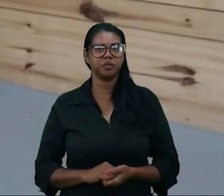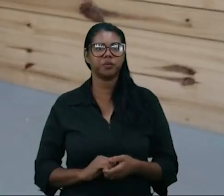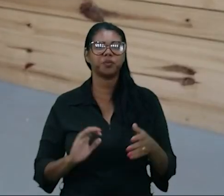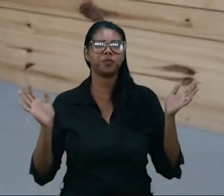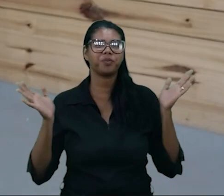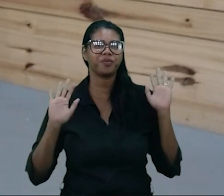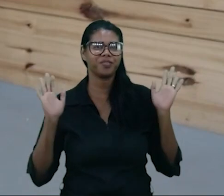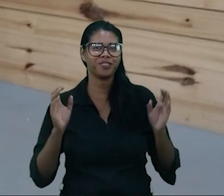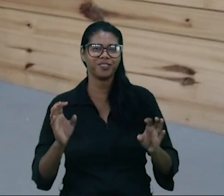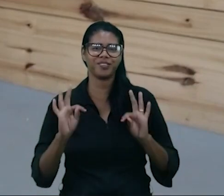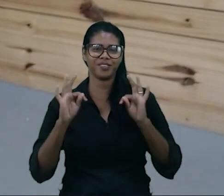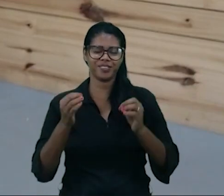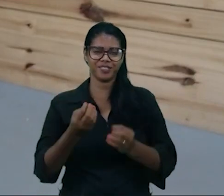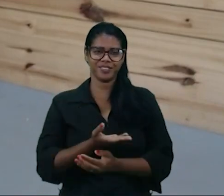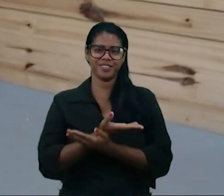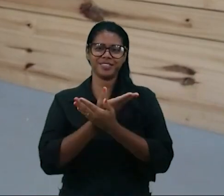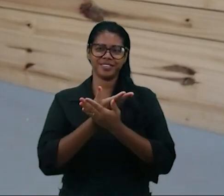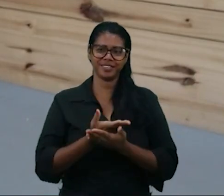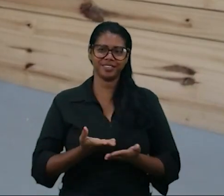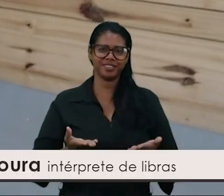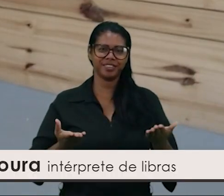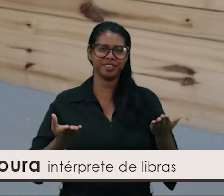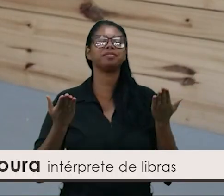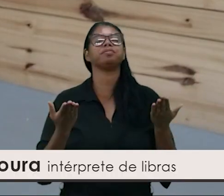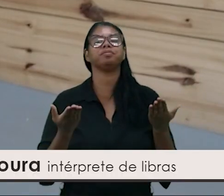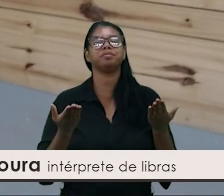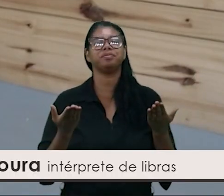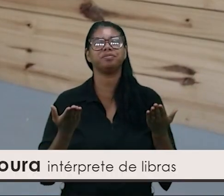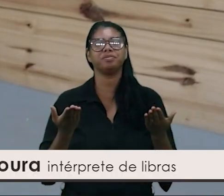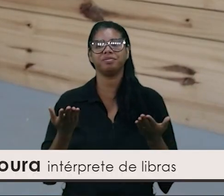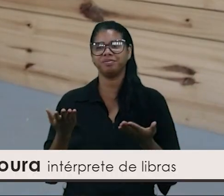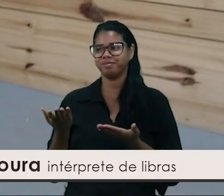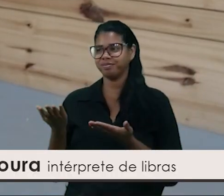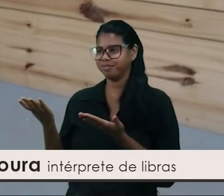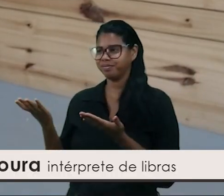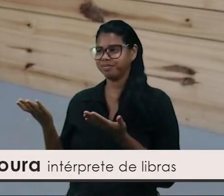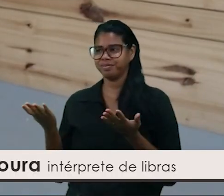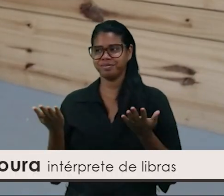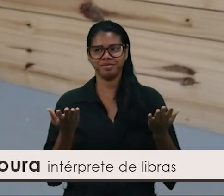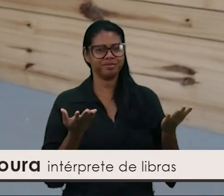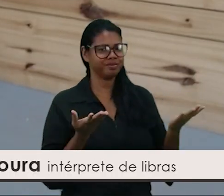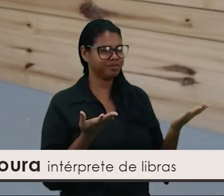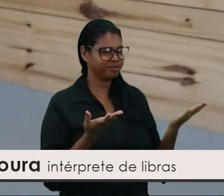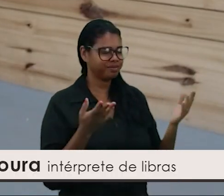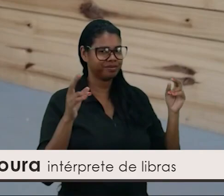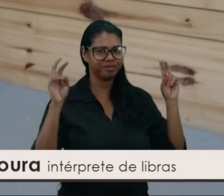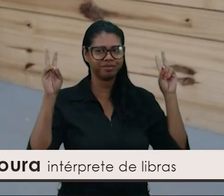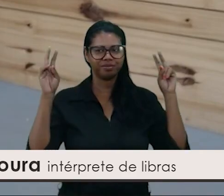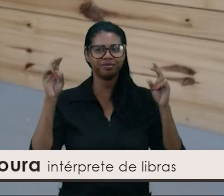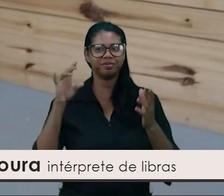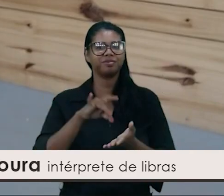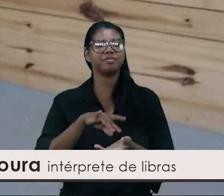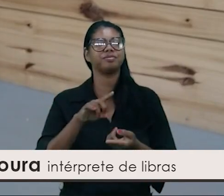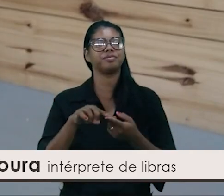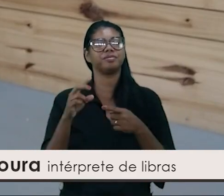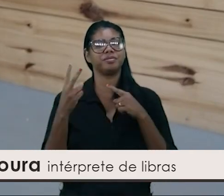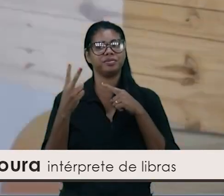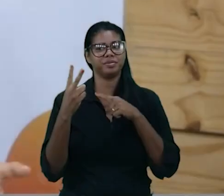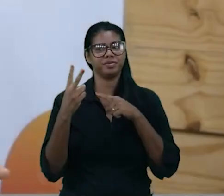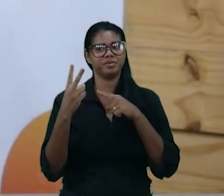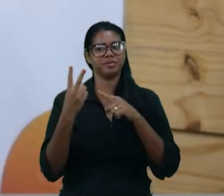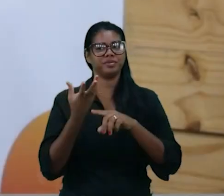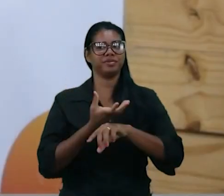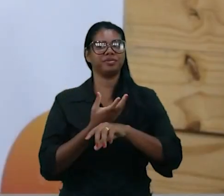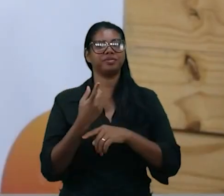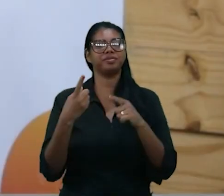Olá a todos e todas! Estamos juntos novamente nesta disciplina Representação Temática, agora na segunda unidade. Na